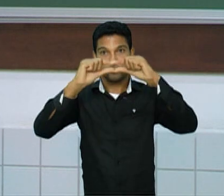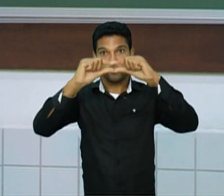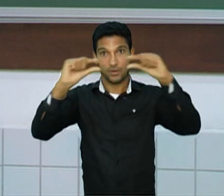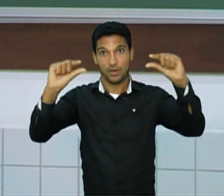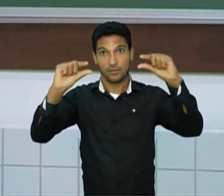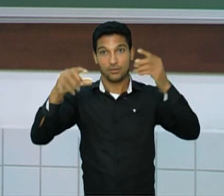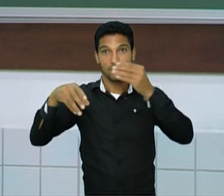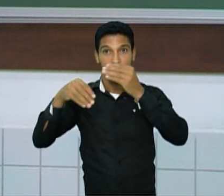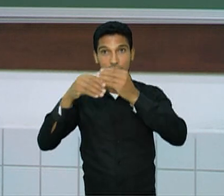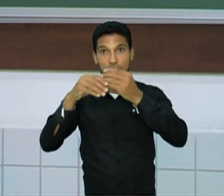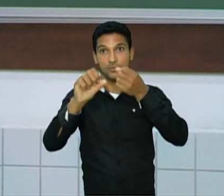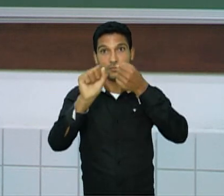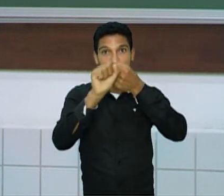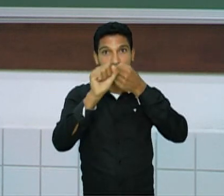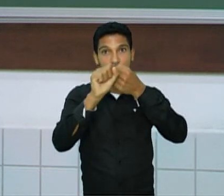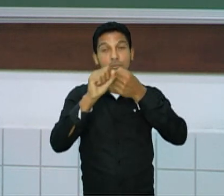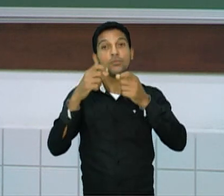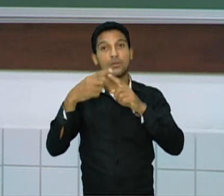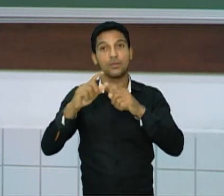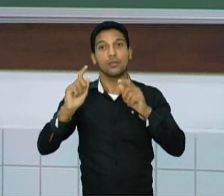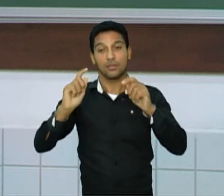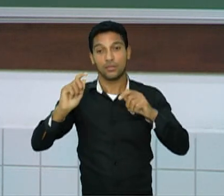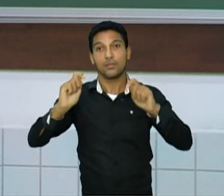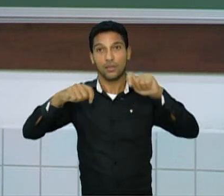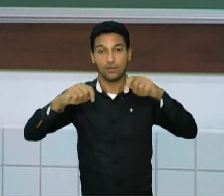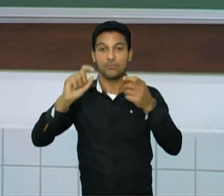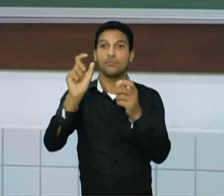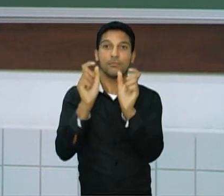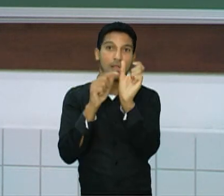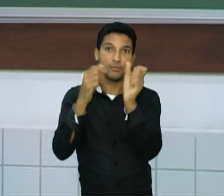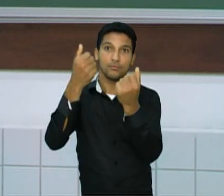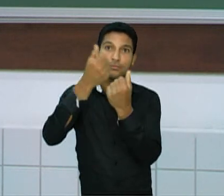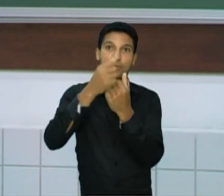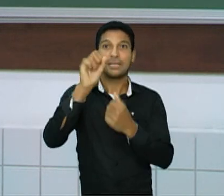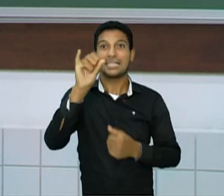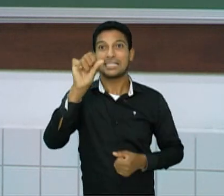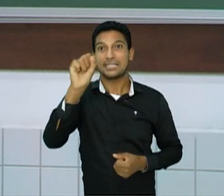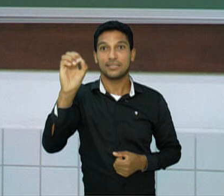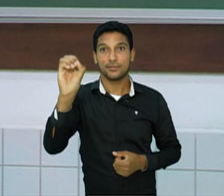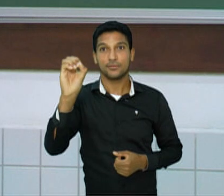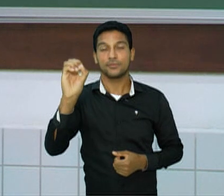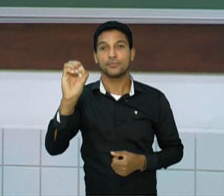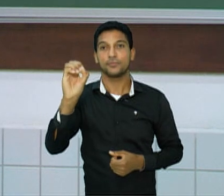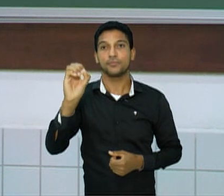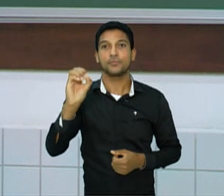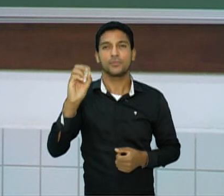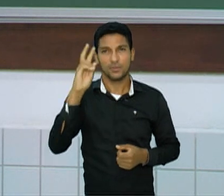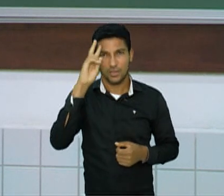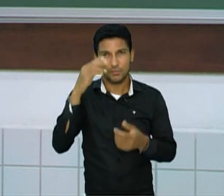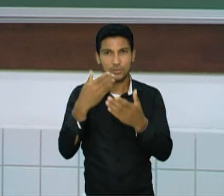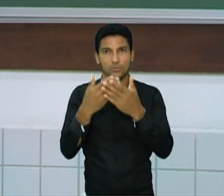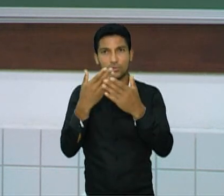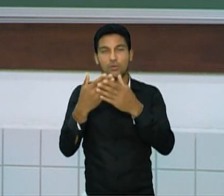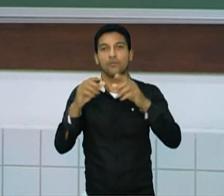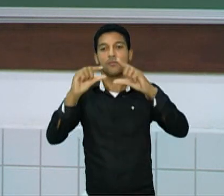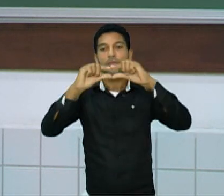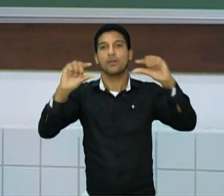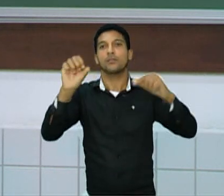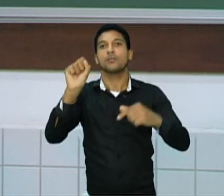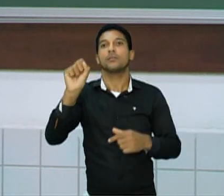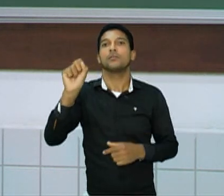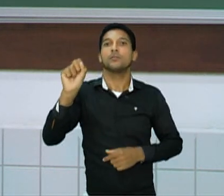pode ser substituída por isso, ok? Nós estudamos primeiro a subjetiva, que é aquela que substitui o